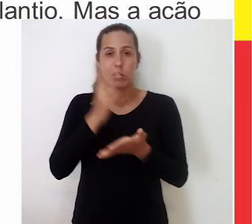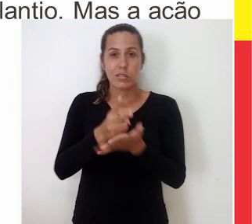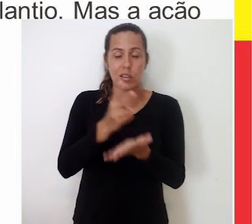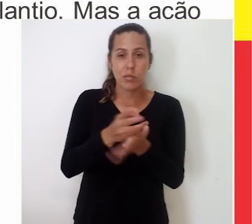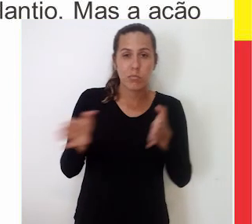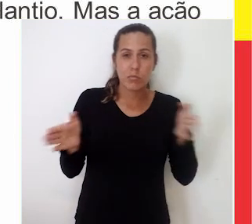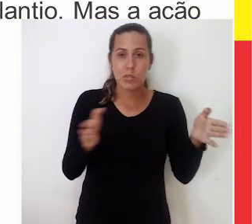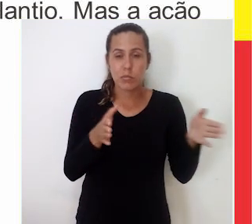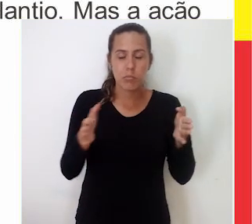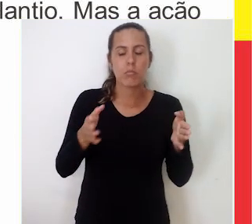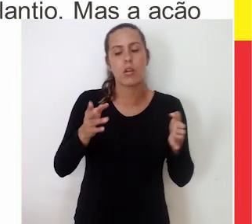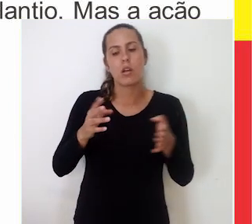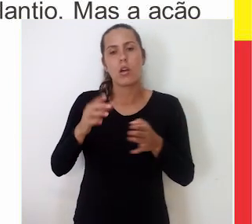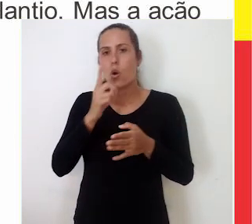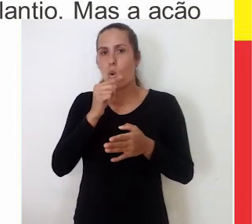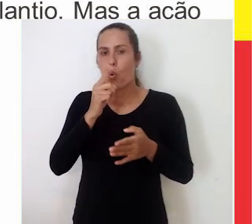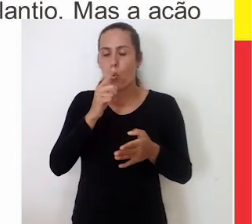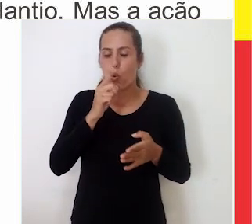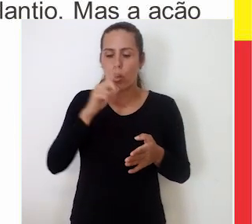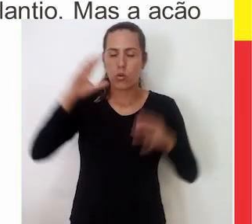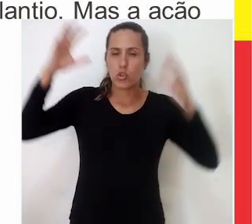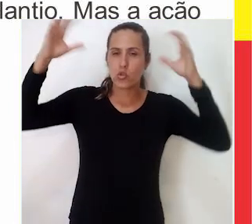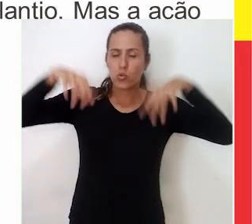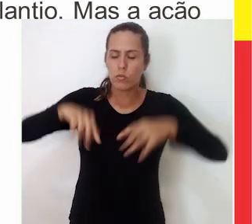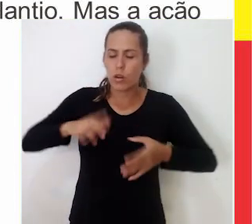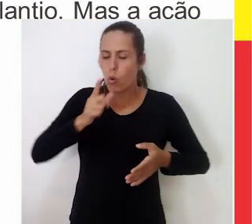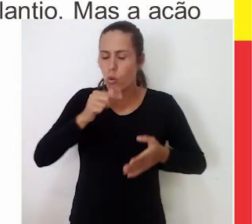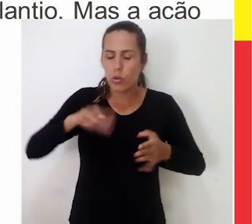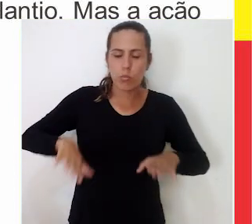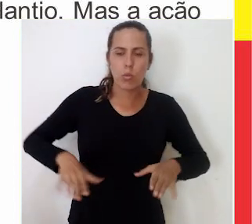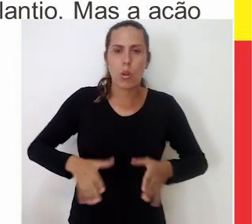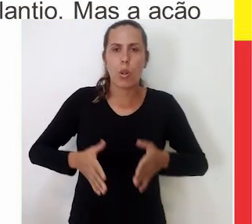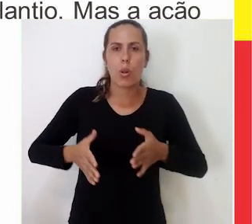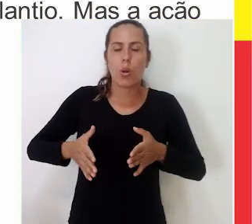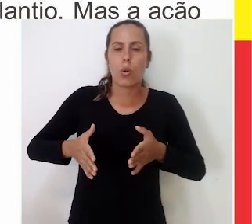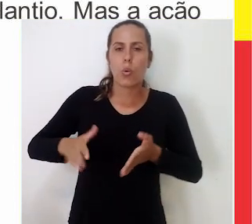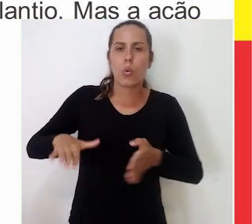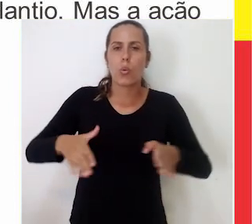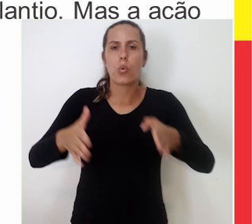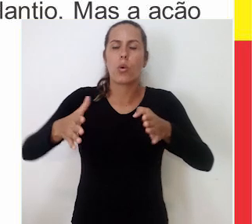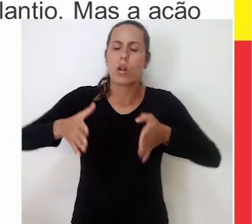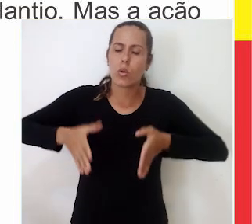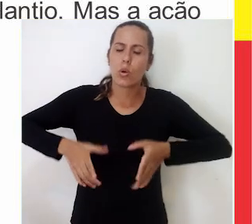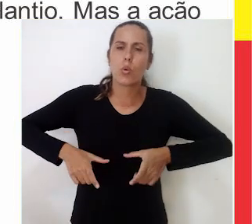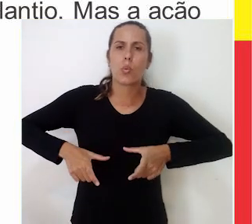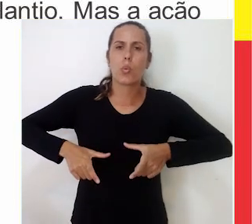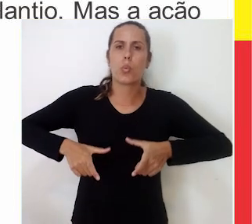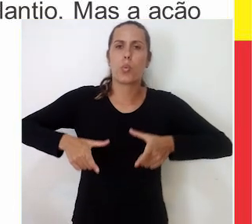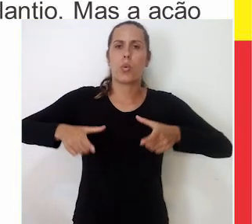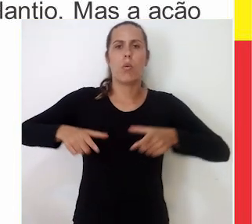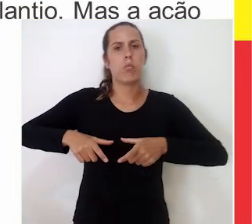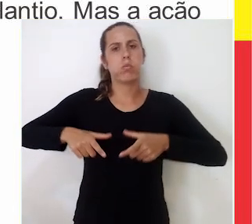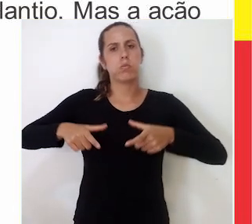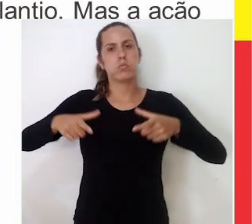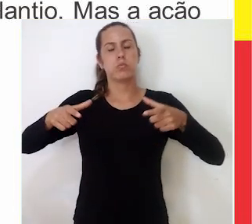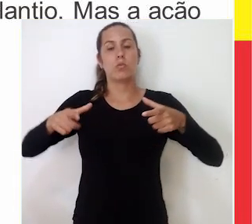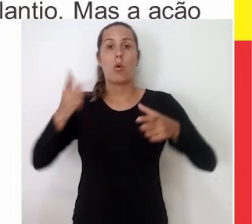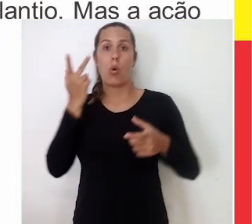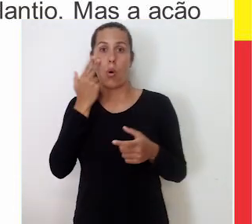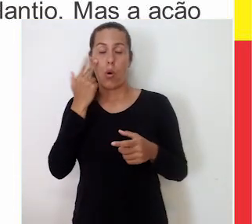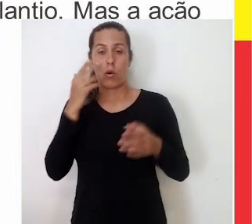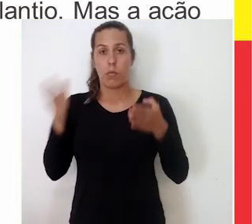enche. Beleza? Na época das chuvas, presta bem atenção, que durante o